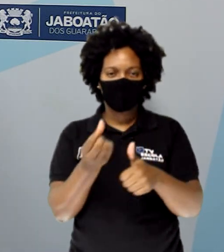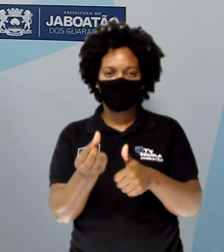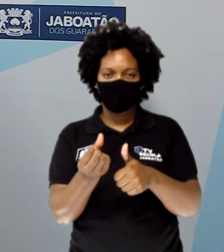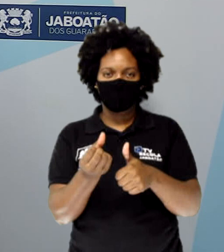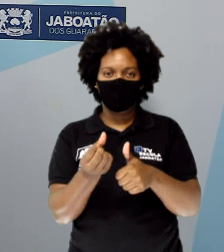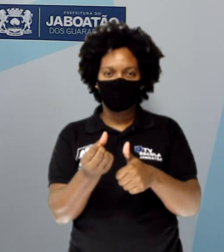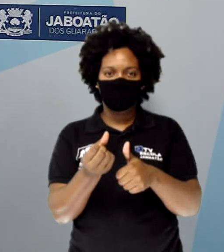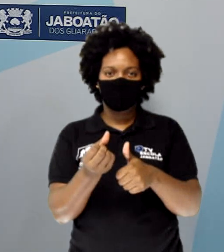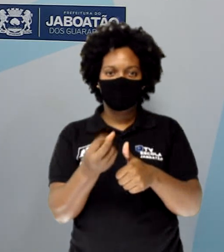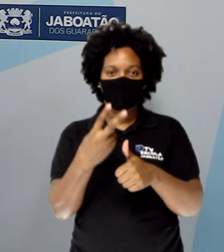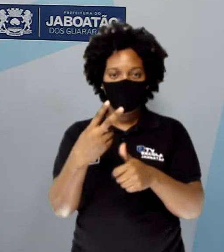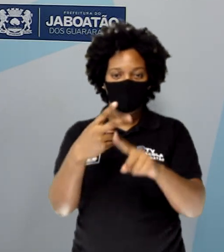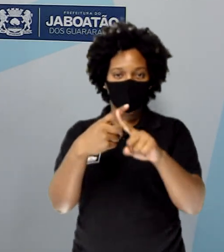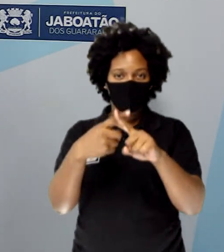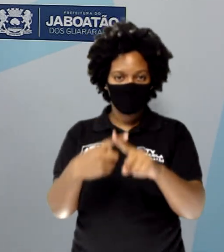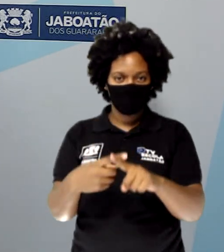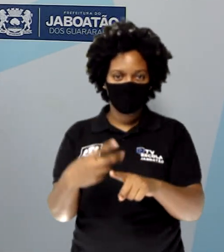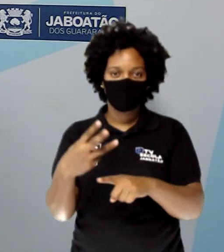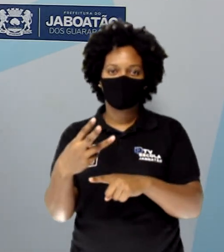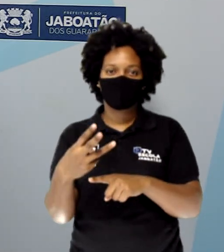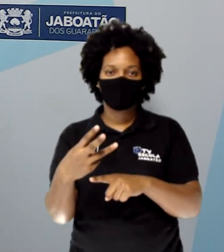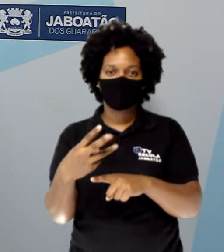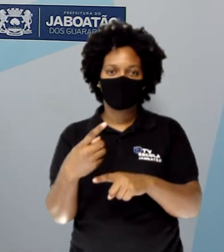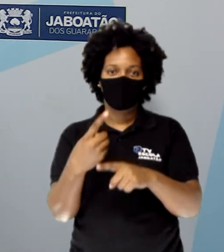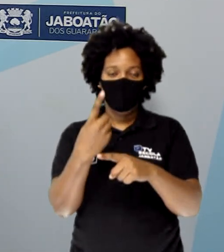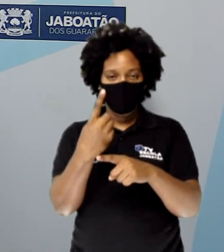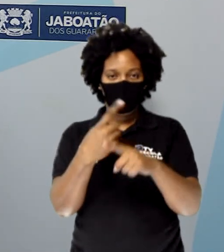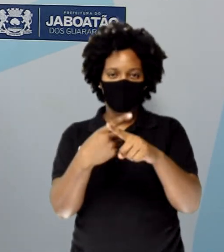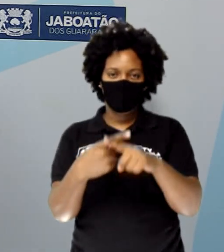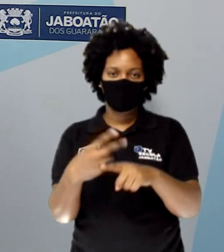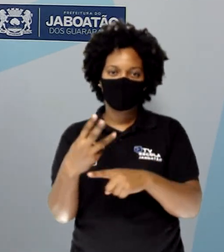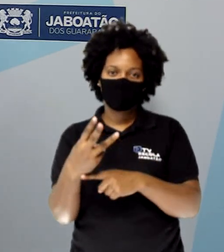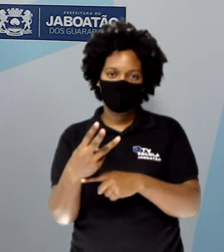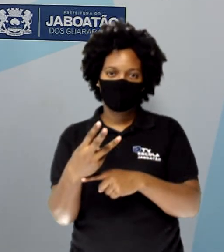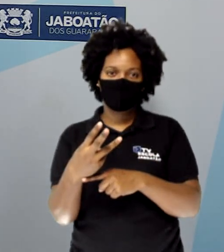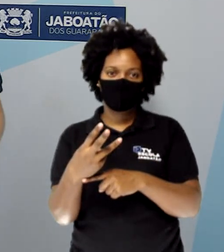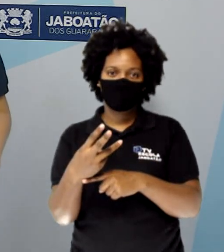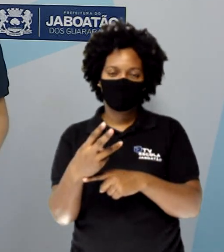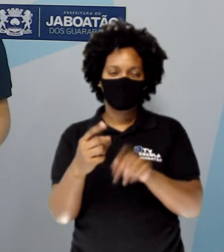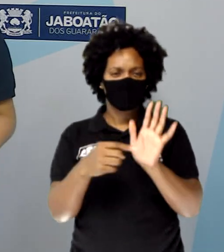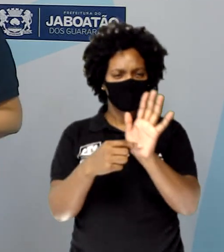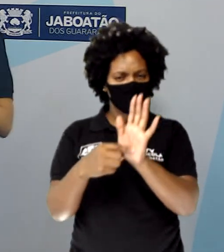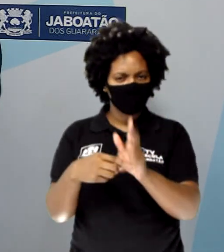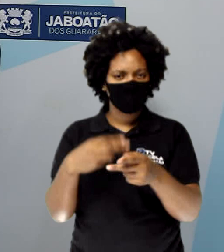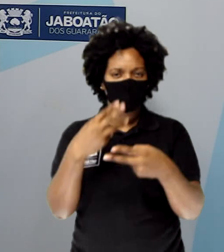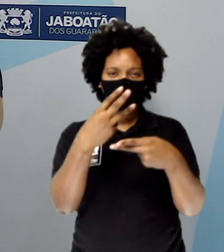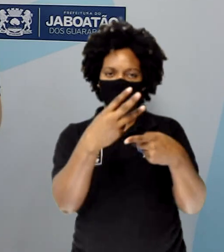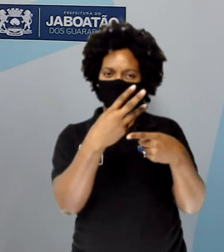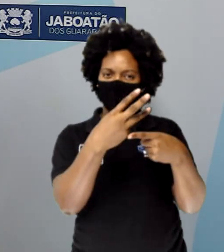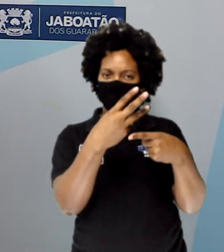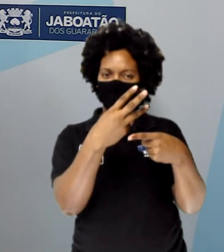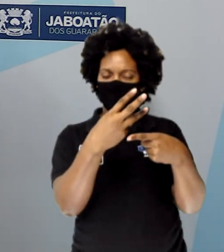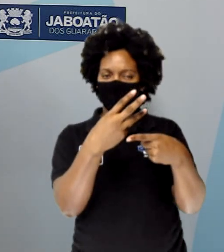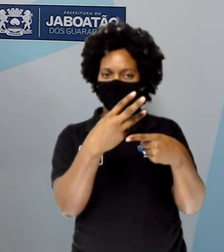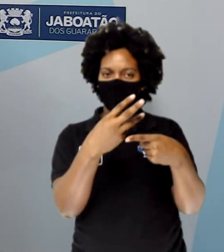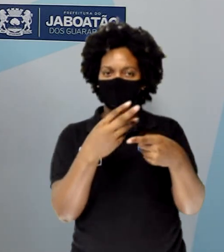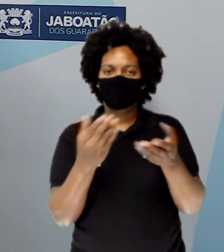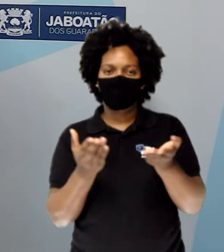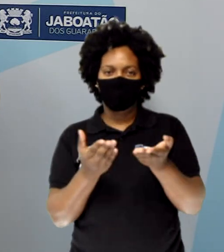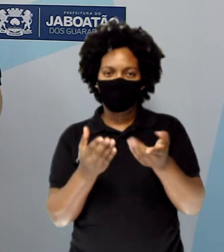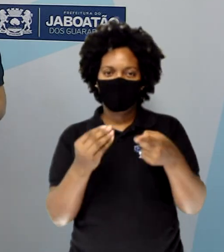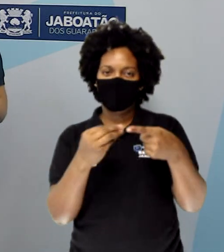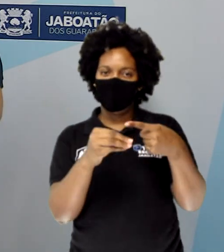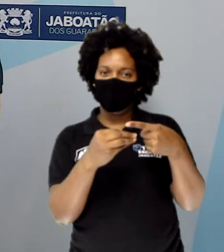vezes 3. A gente vai multiplicar 1 também, vezes 3, vai aparecer o 3 aqui em cima. Agora que os denominadores